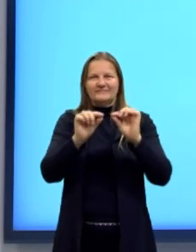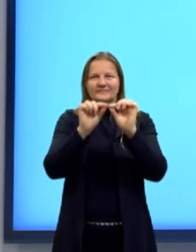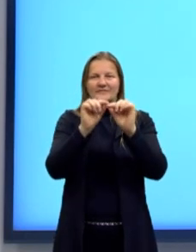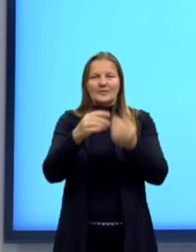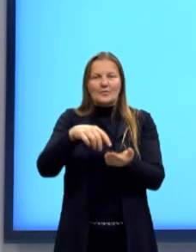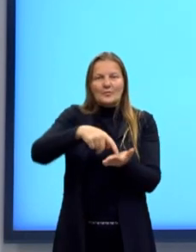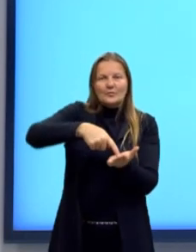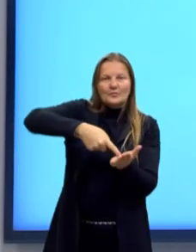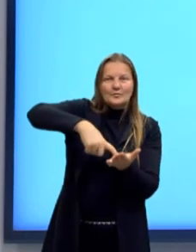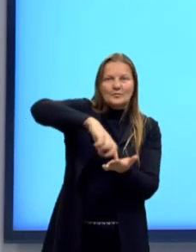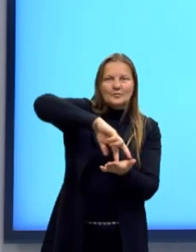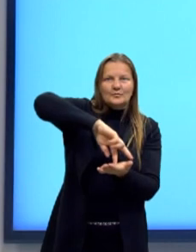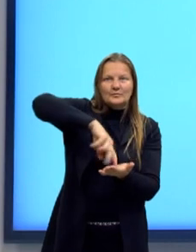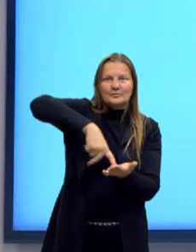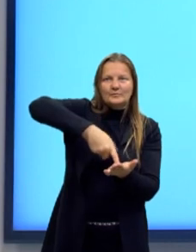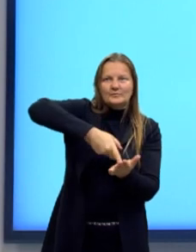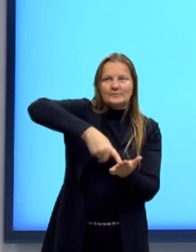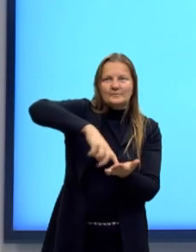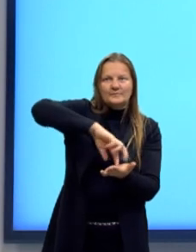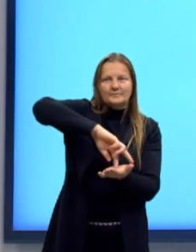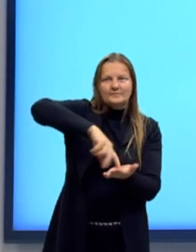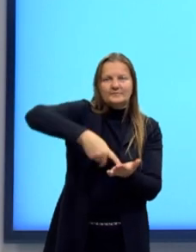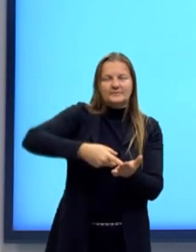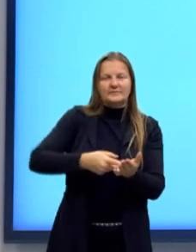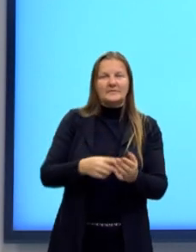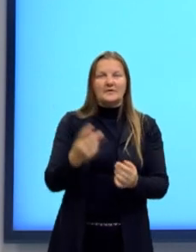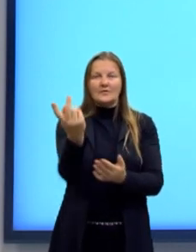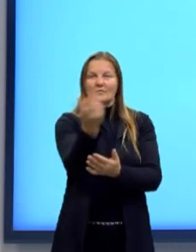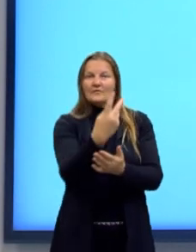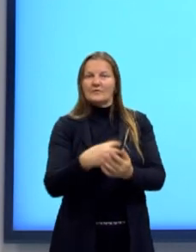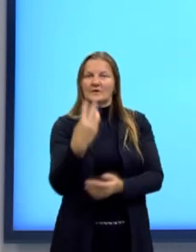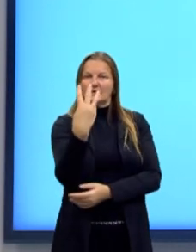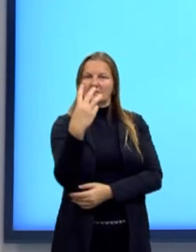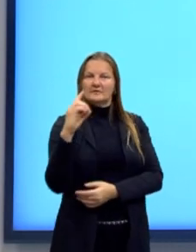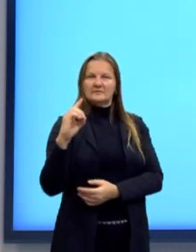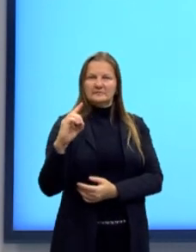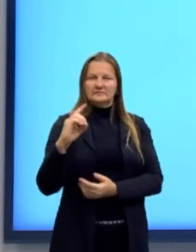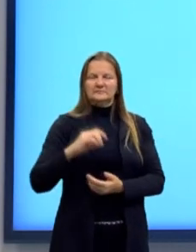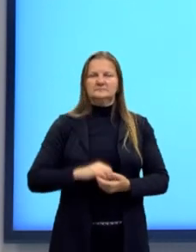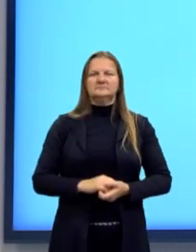eixo também gerando através da rotação uma figura tridimensional